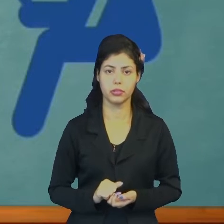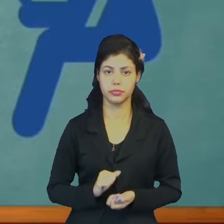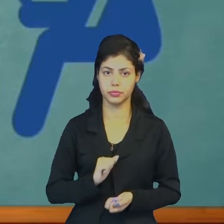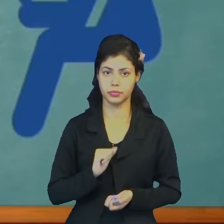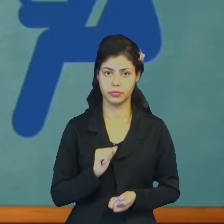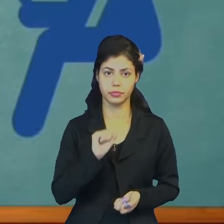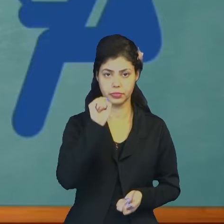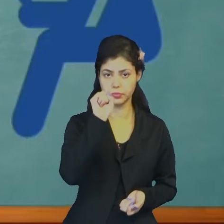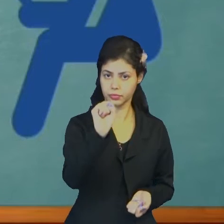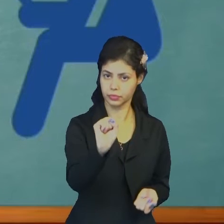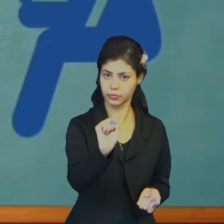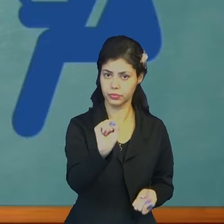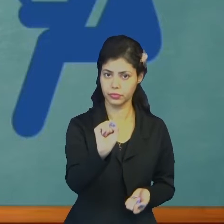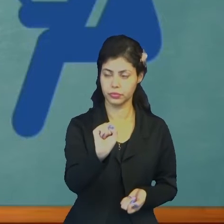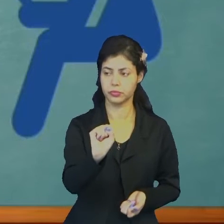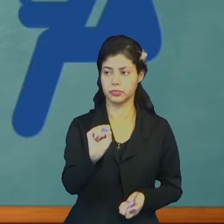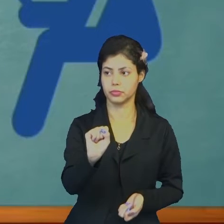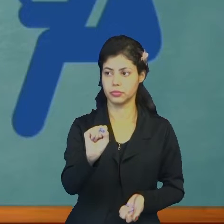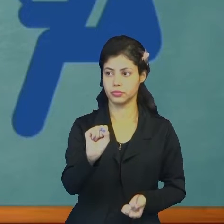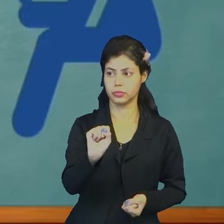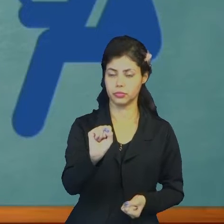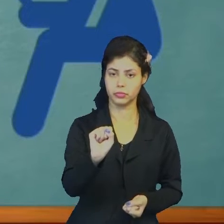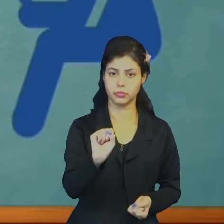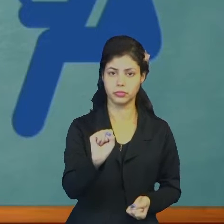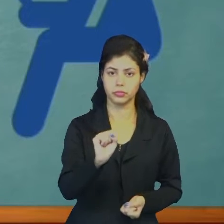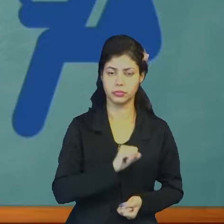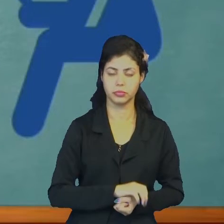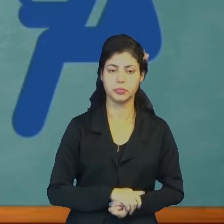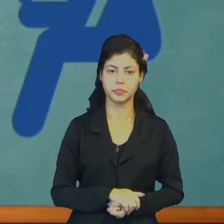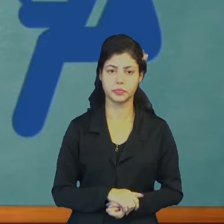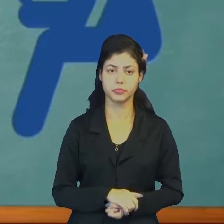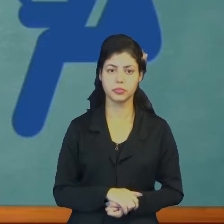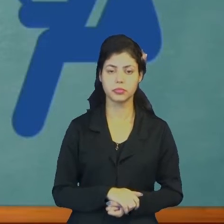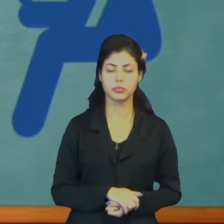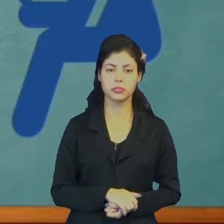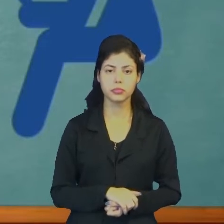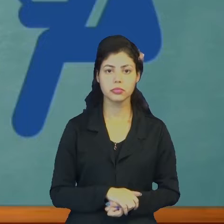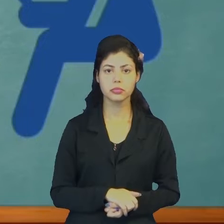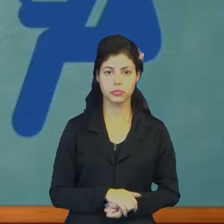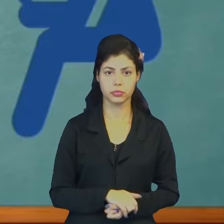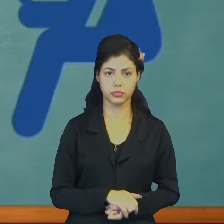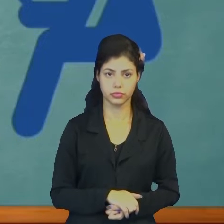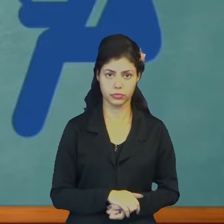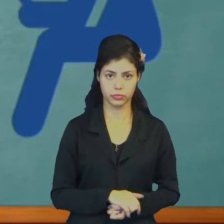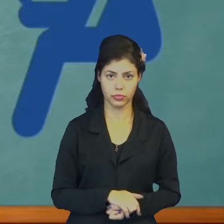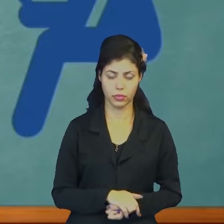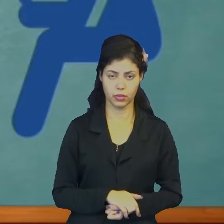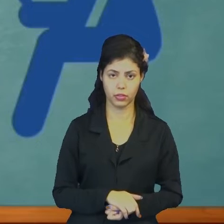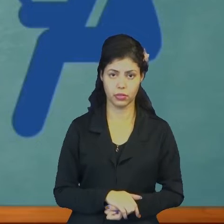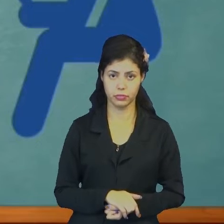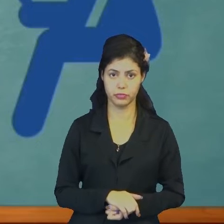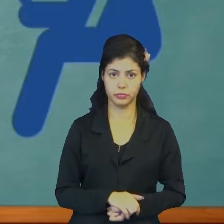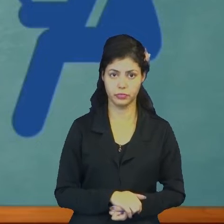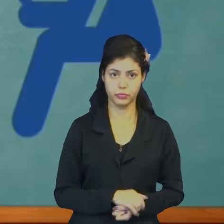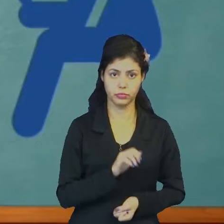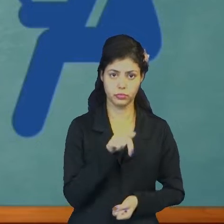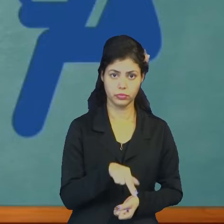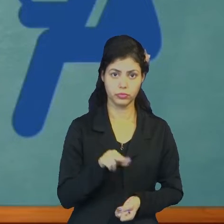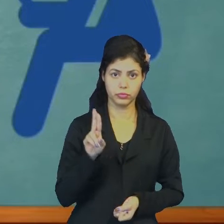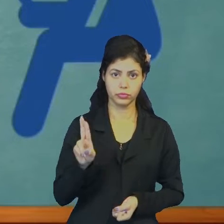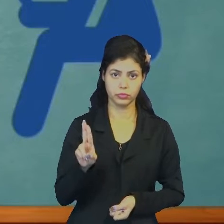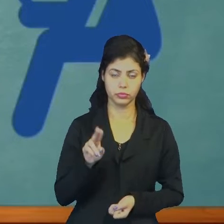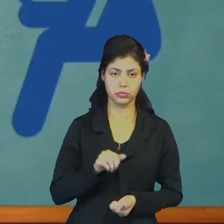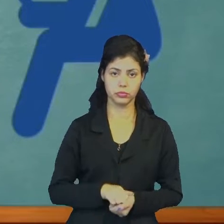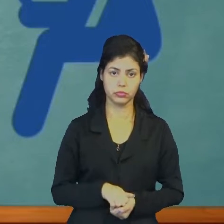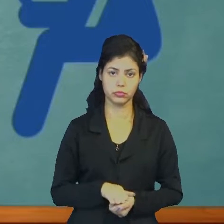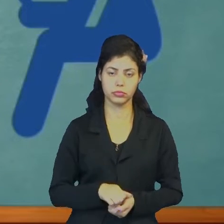Consulta. Eu tenho também o som de S, su, porém eu tenho uma consoante e uma vogal. Então, eu